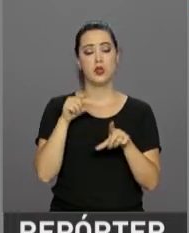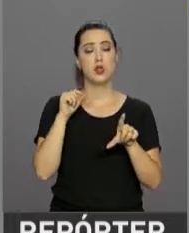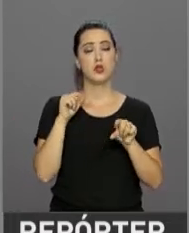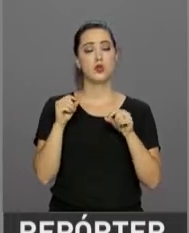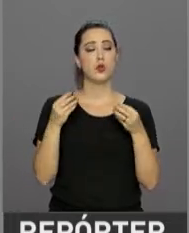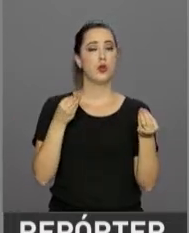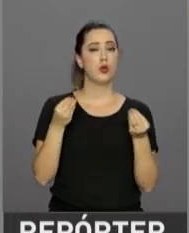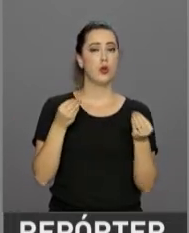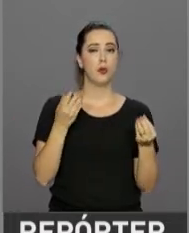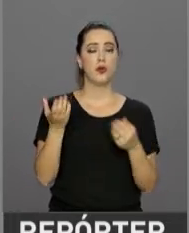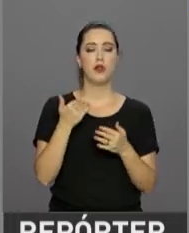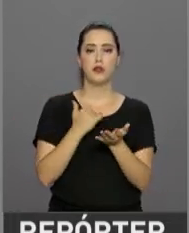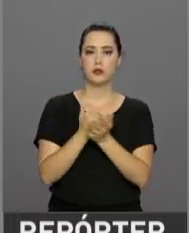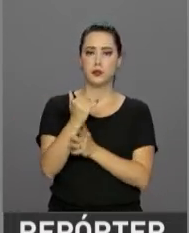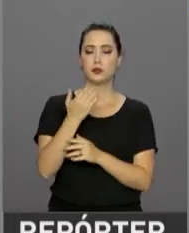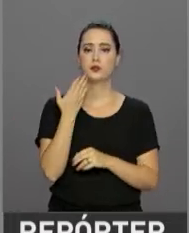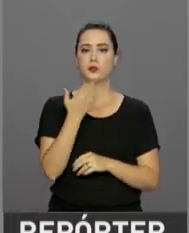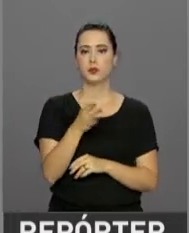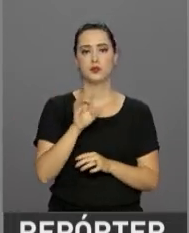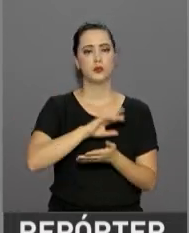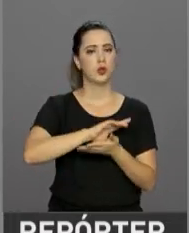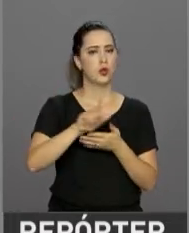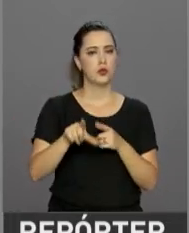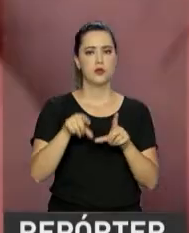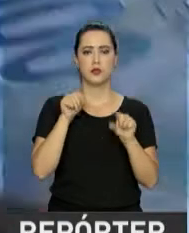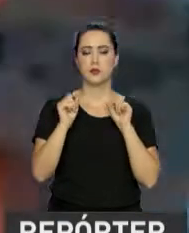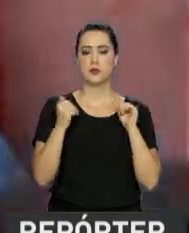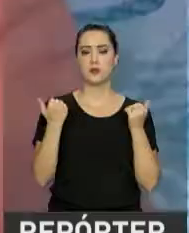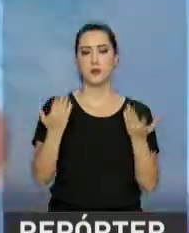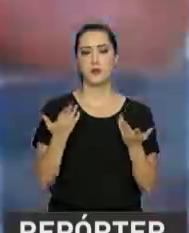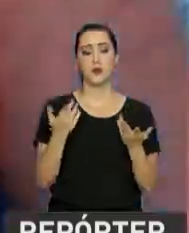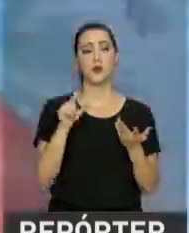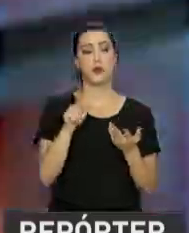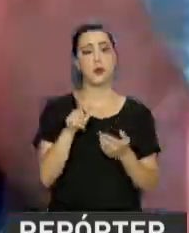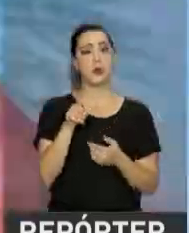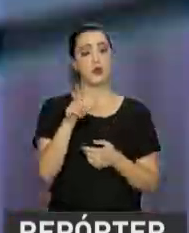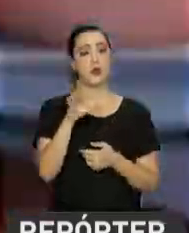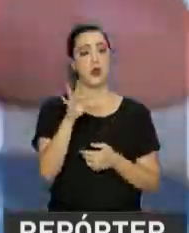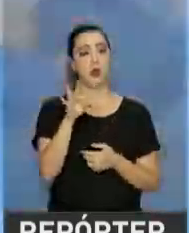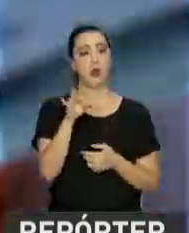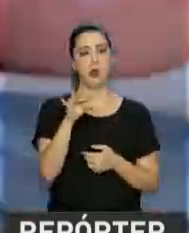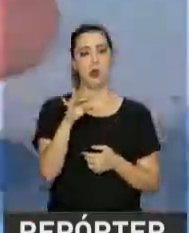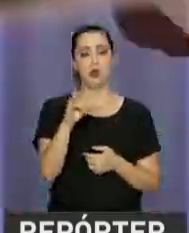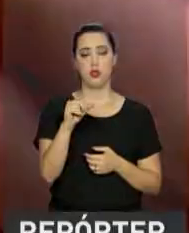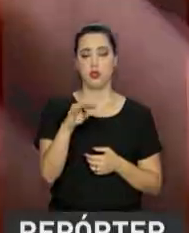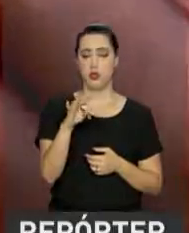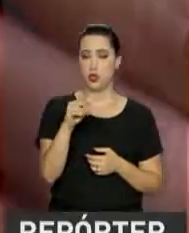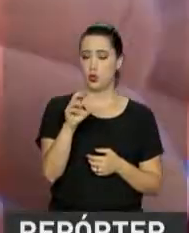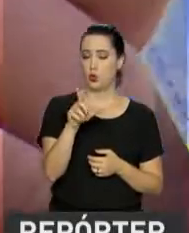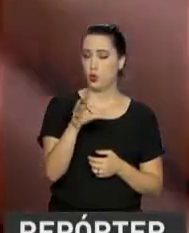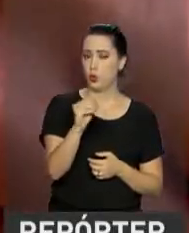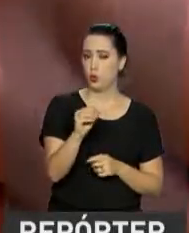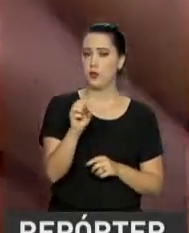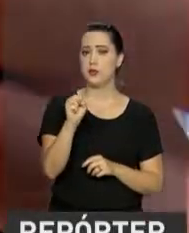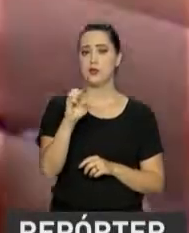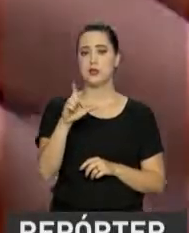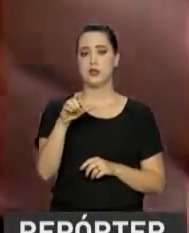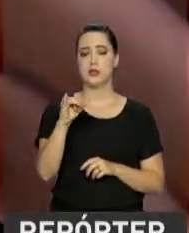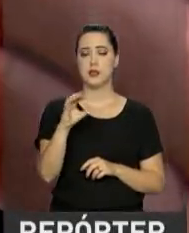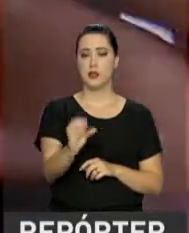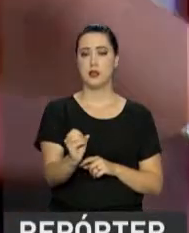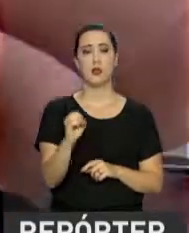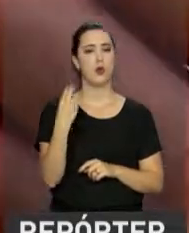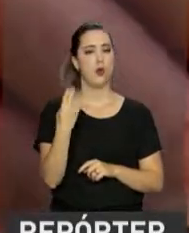o título e começar a investir e são várias opções a títulos baseados na selic na inflação com prazo de resgate mais